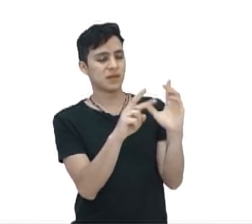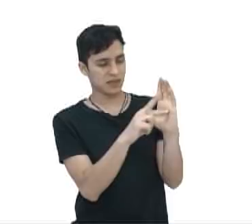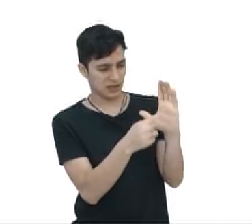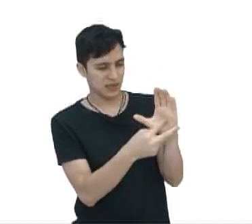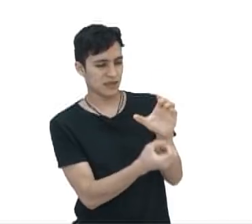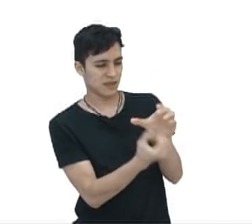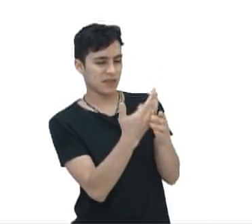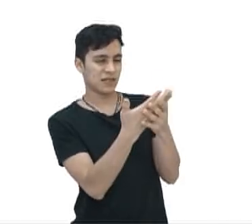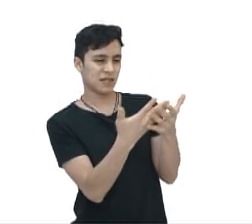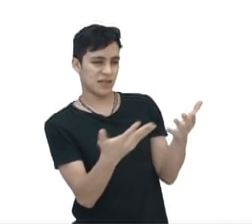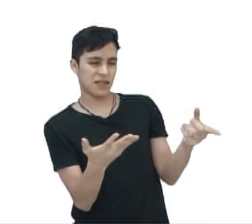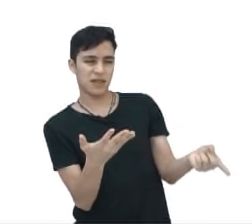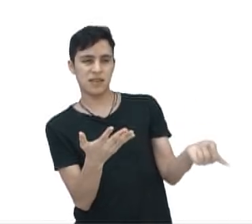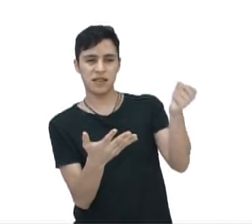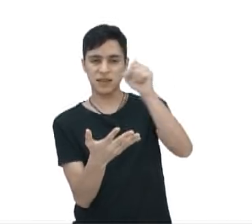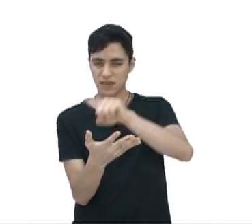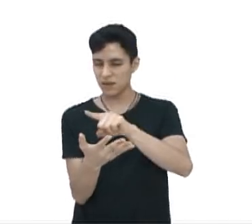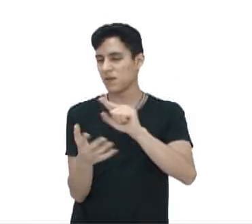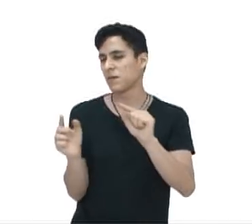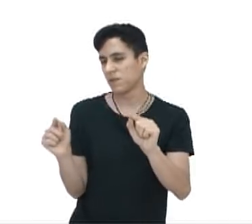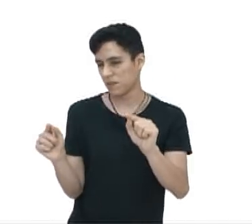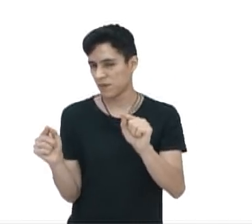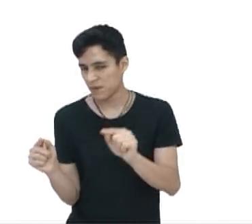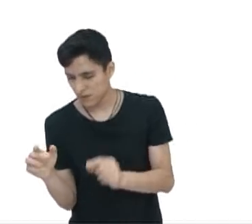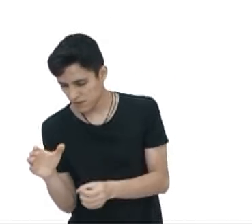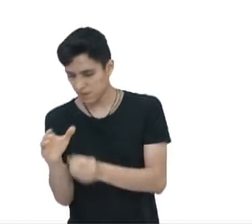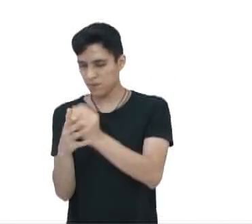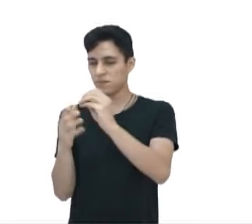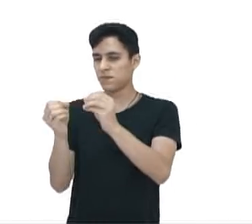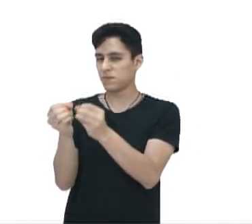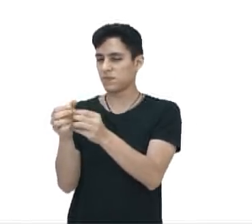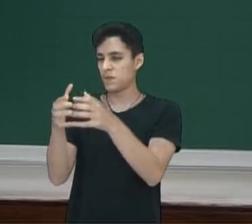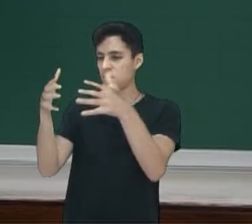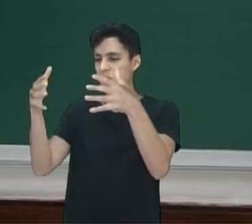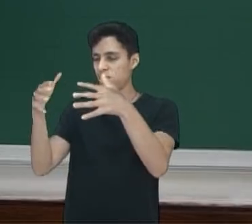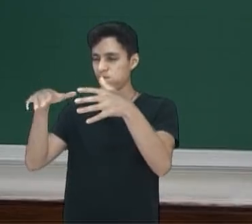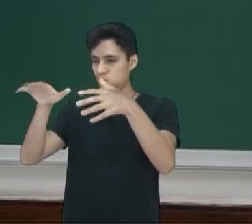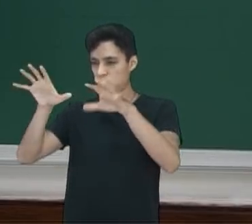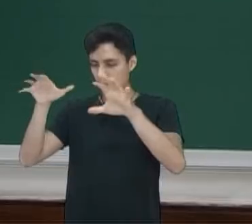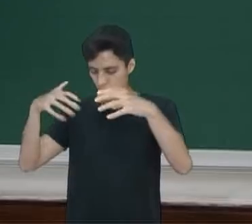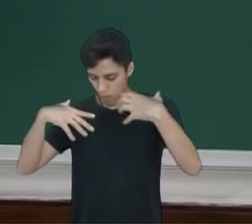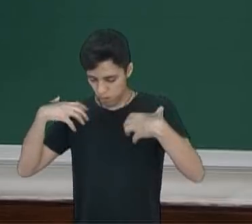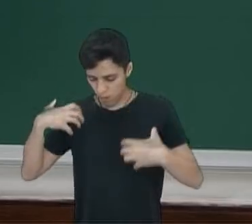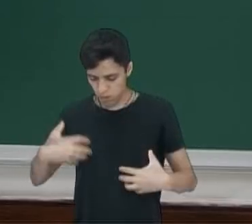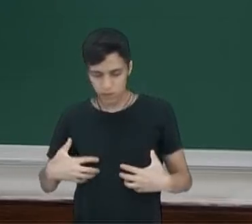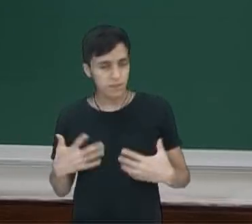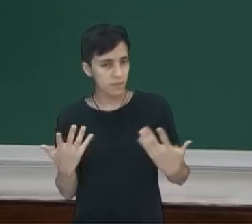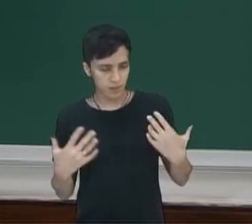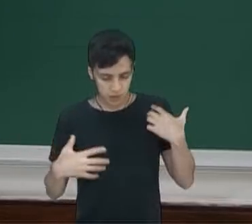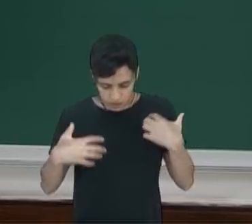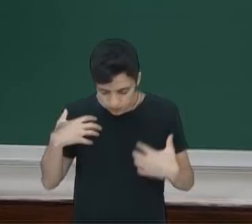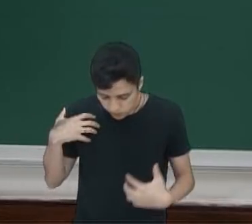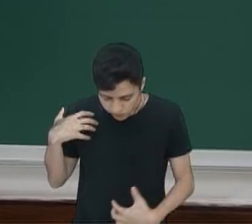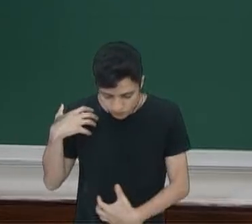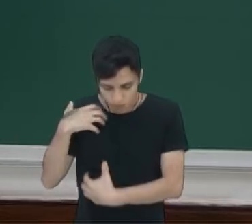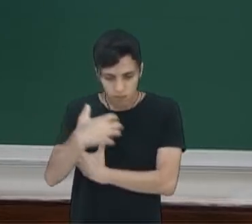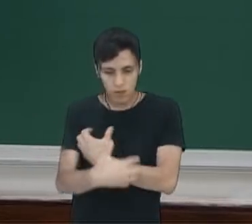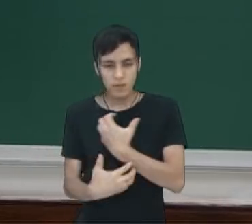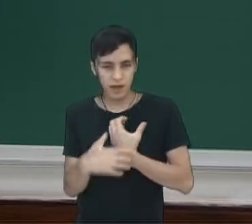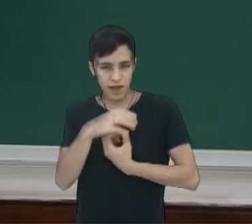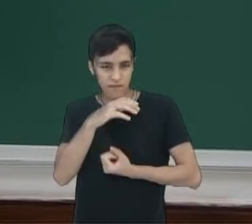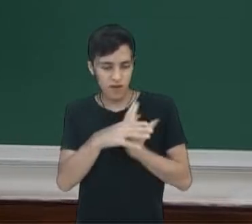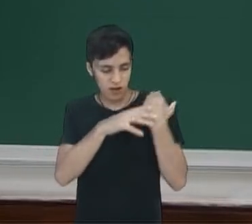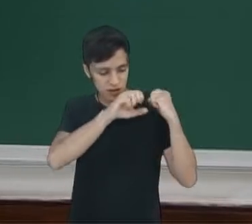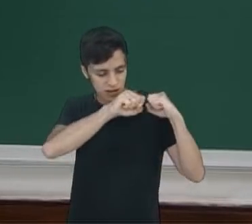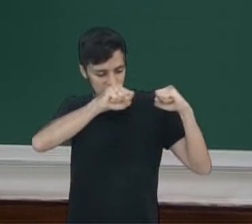formando tecidos, que aí, por sua vez, formam os nossos órgãos. Esses órgãos, né, formam os nossos